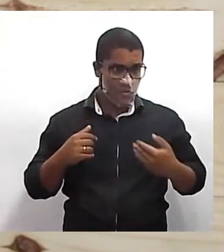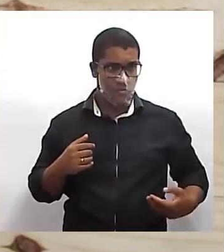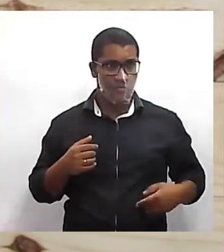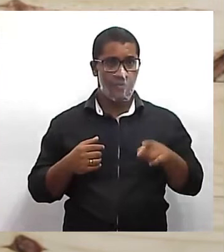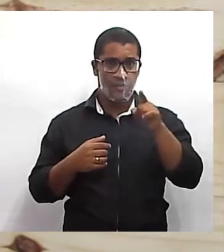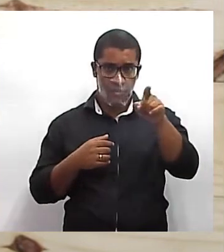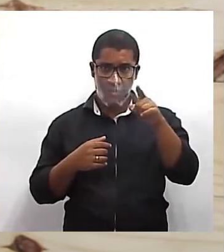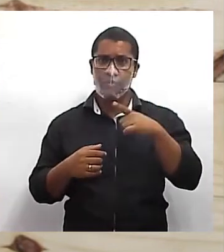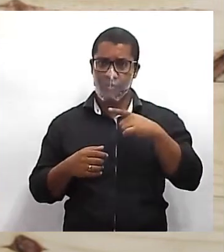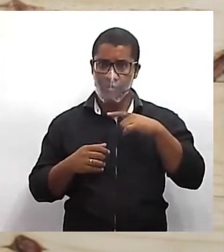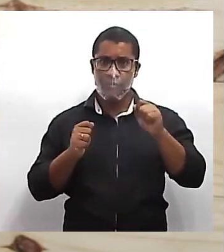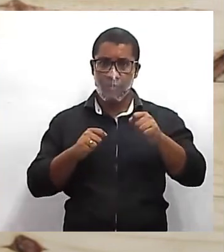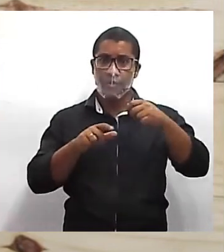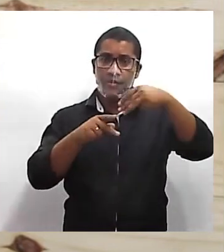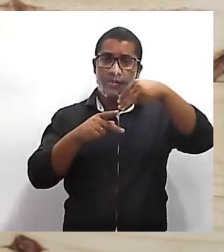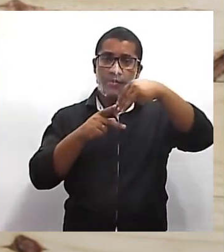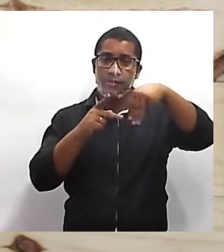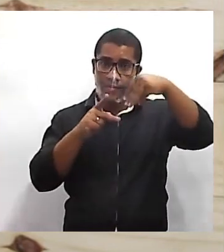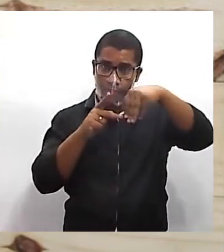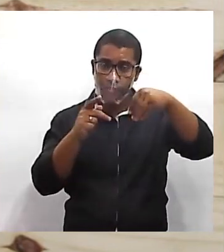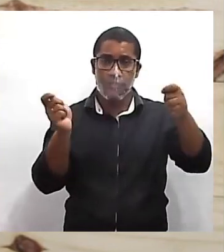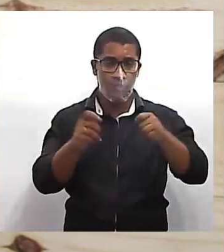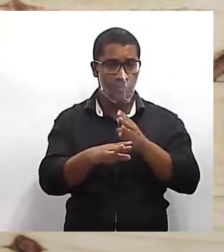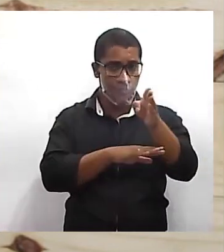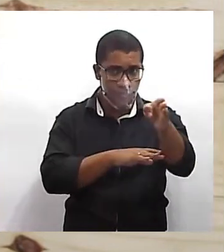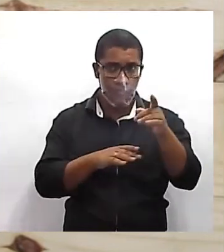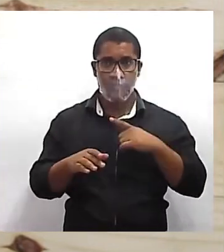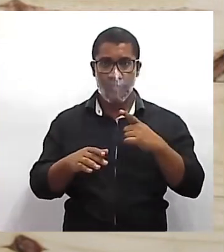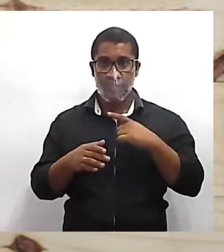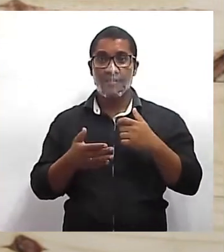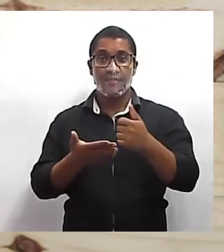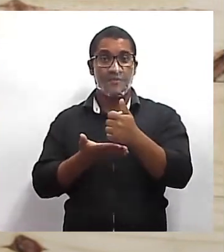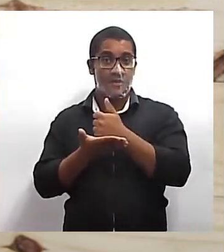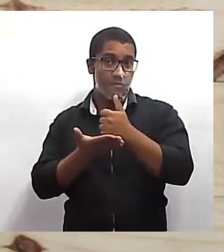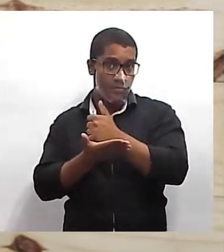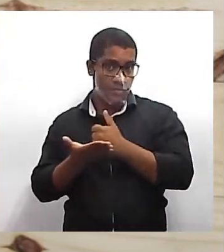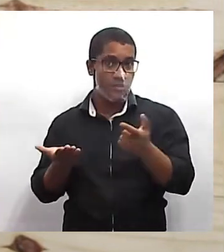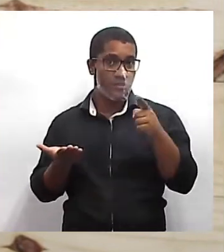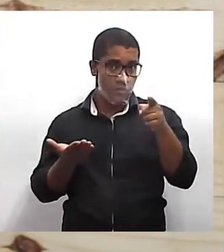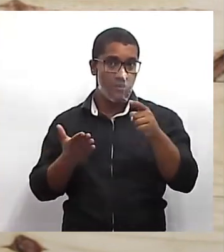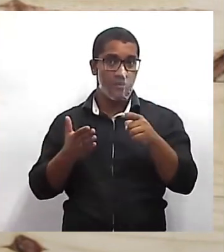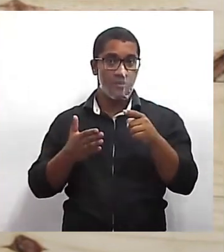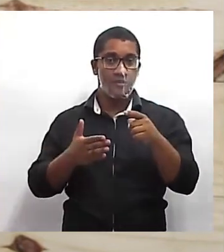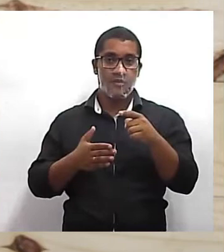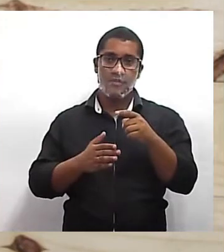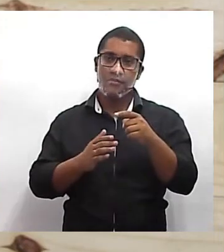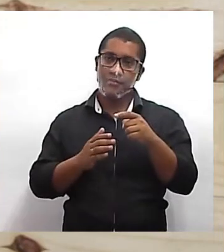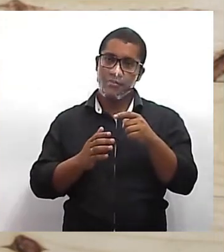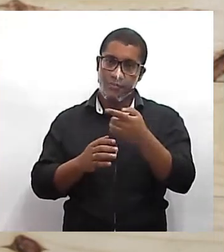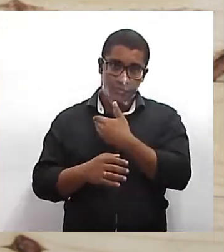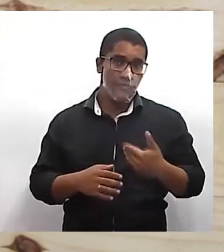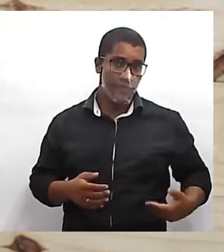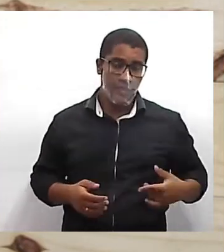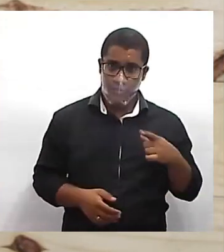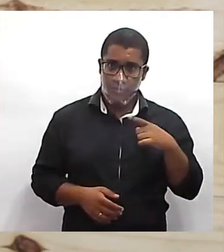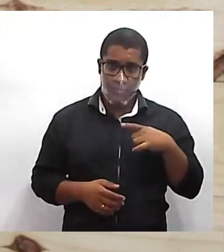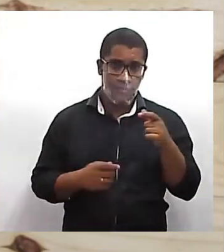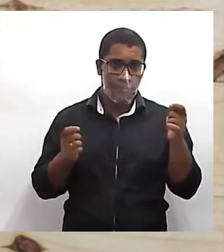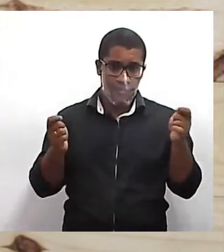pode recorrer ao Ministério Público. Você sabe que tem a farmácia do Estado, por exemplo, do Estado de Pernambuco, que fornece